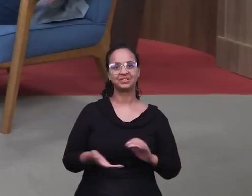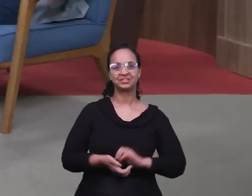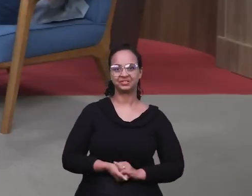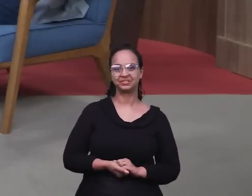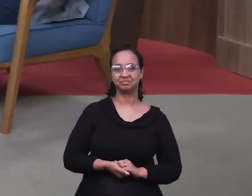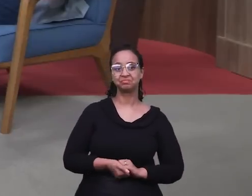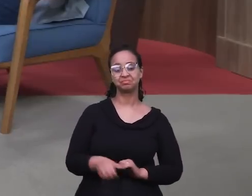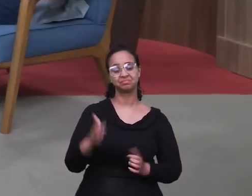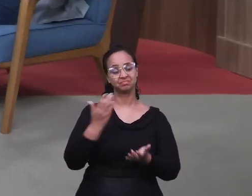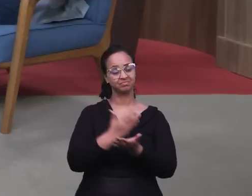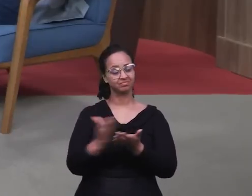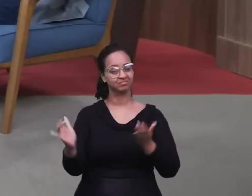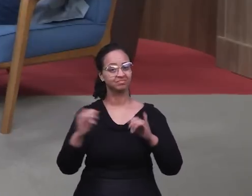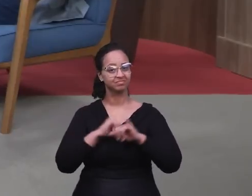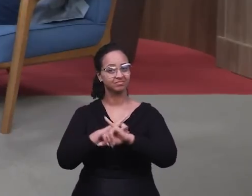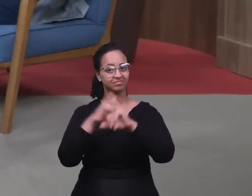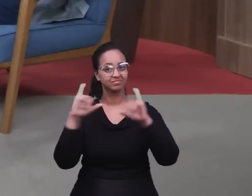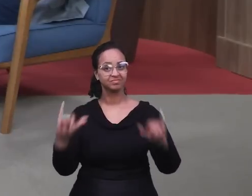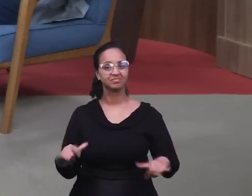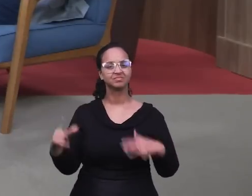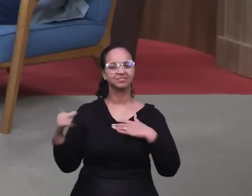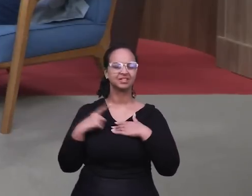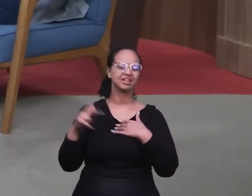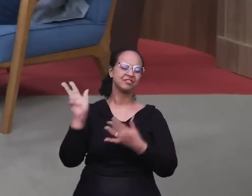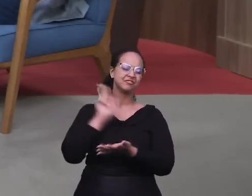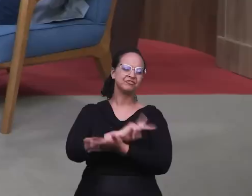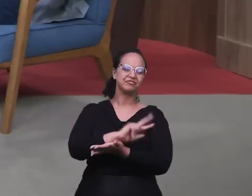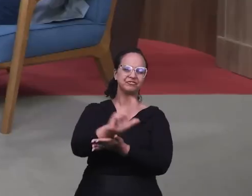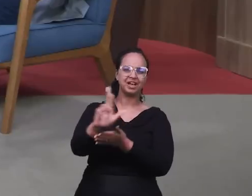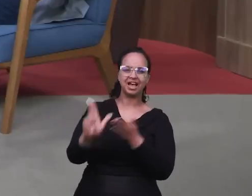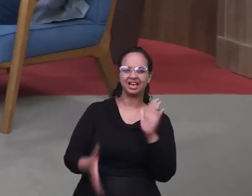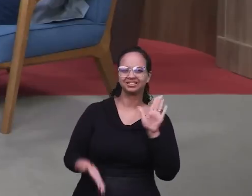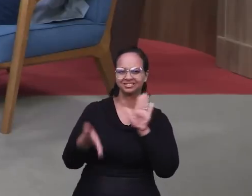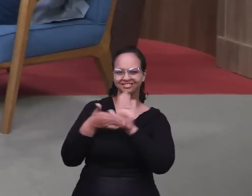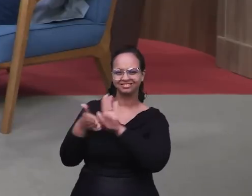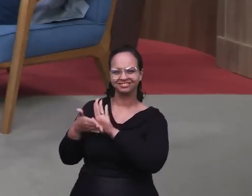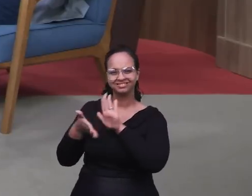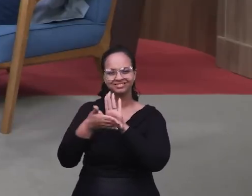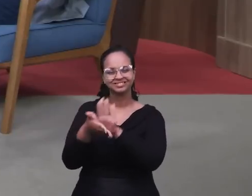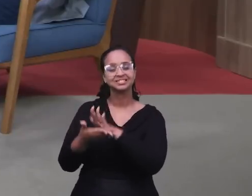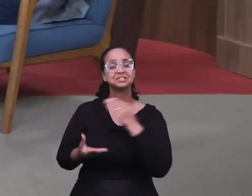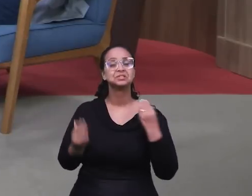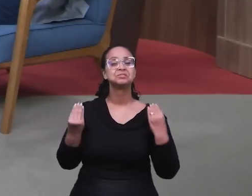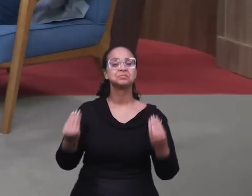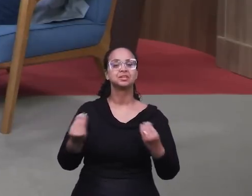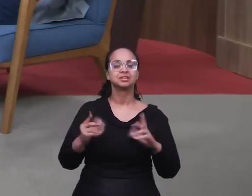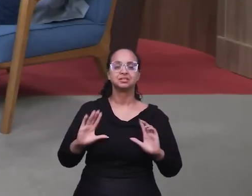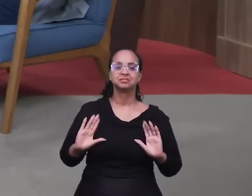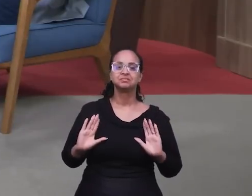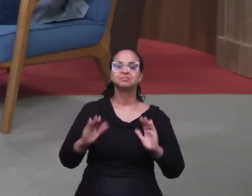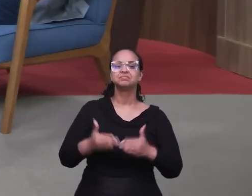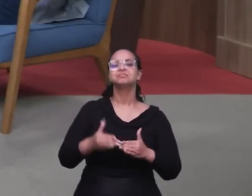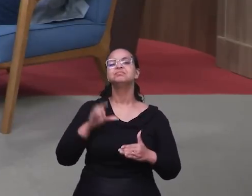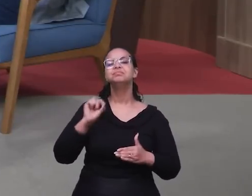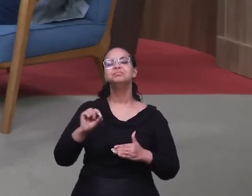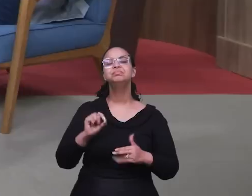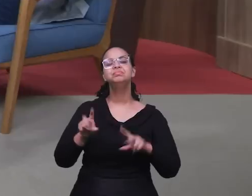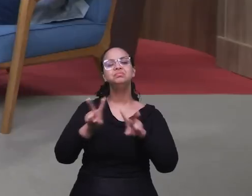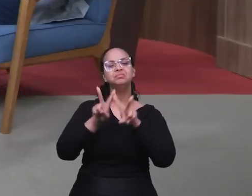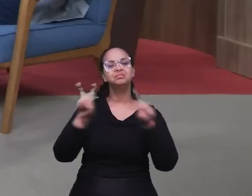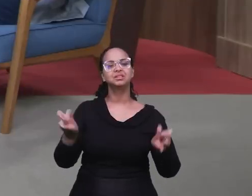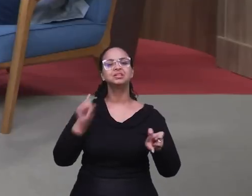começar dizendo que esse programa é composto de vários quadros e que tem por objetivo abordar temas da